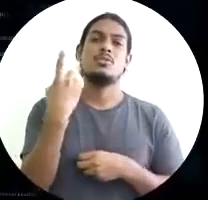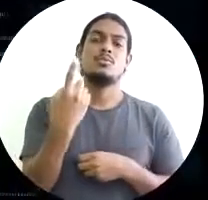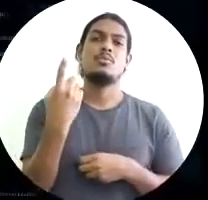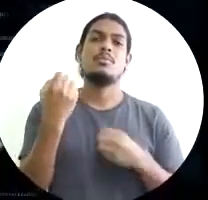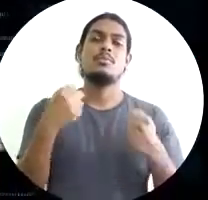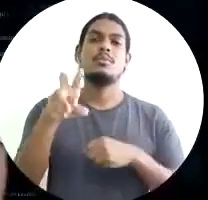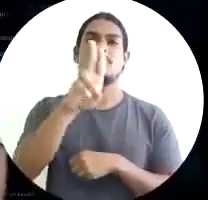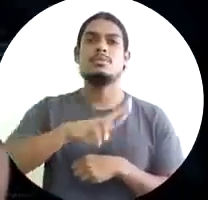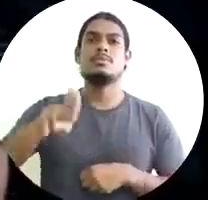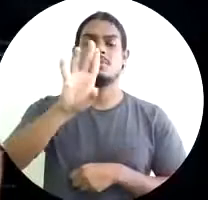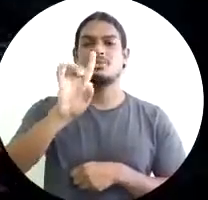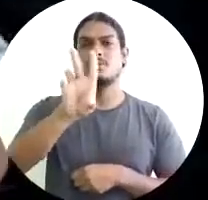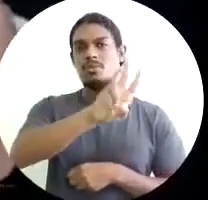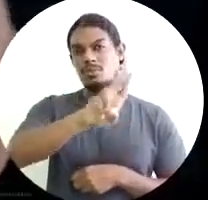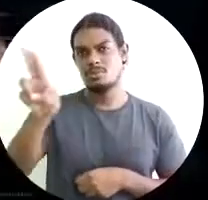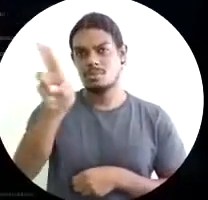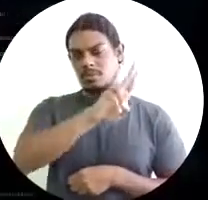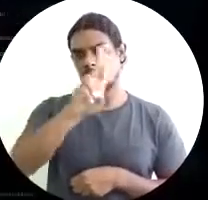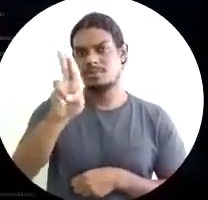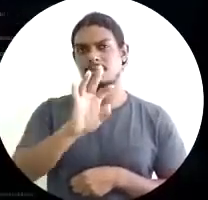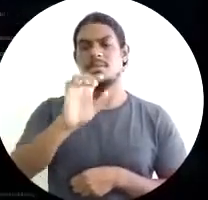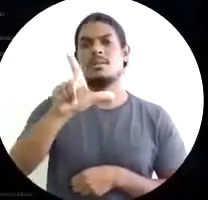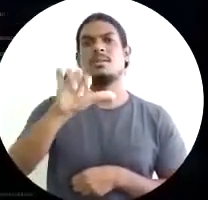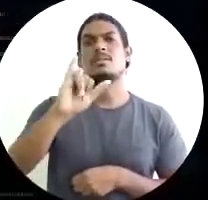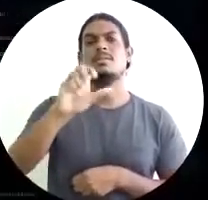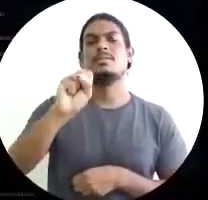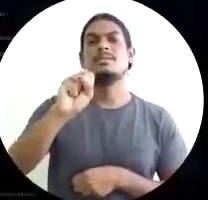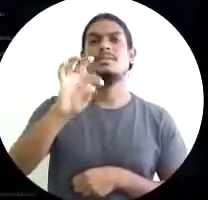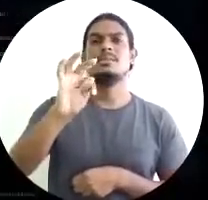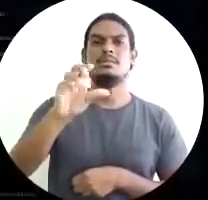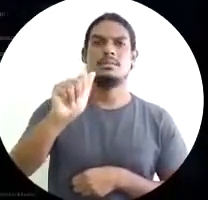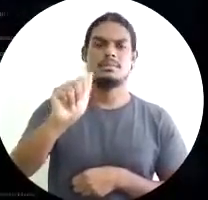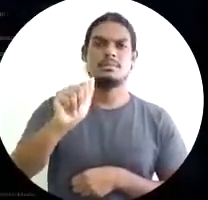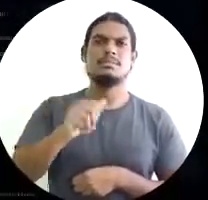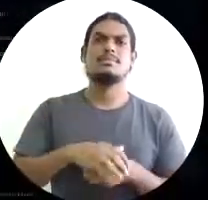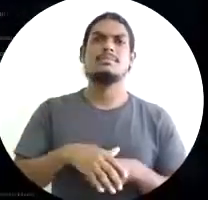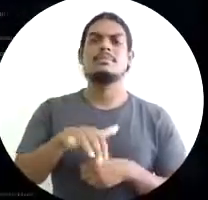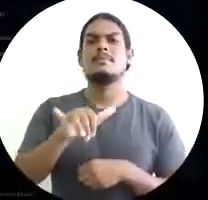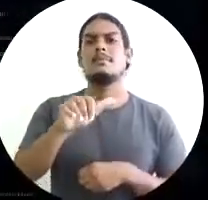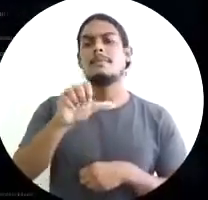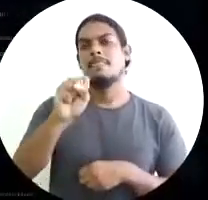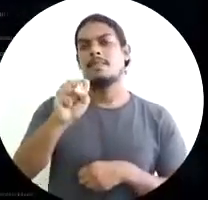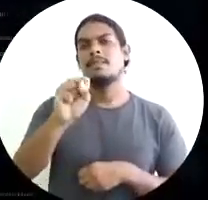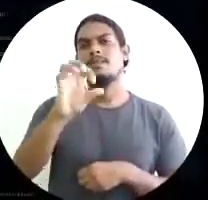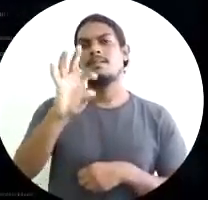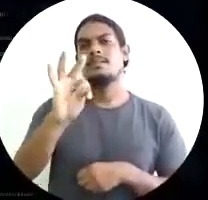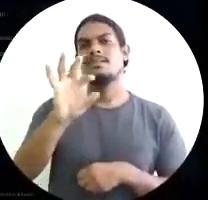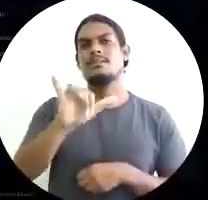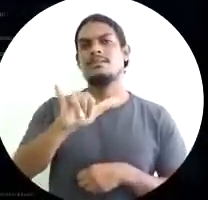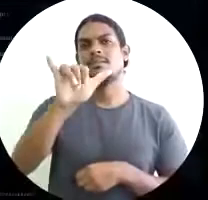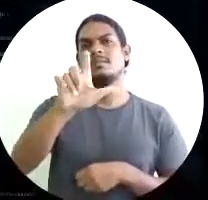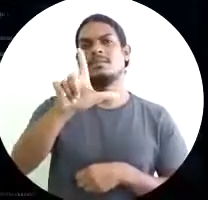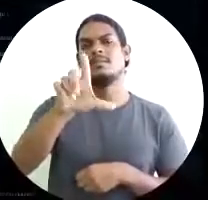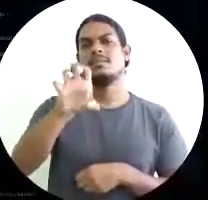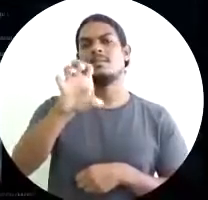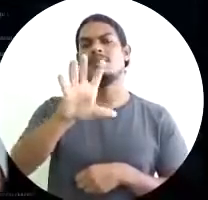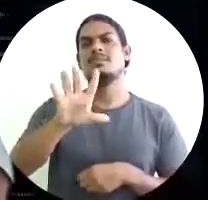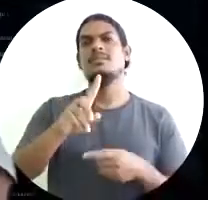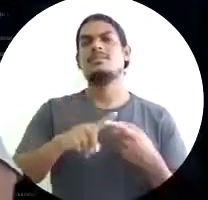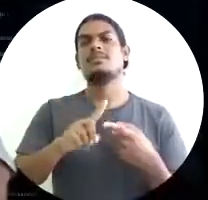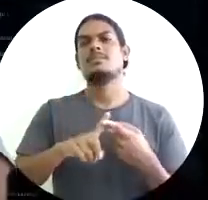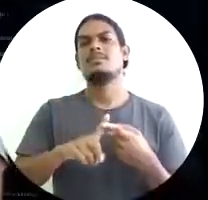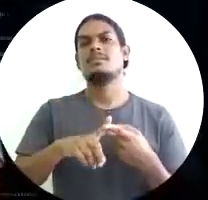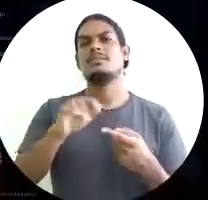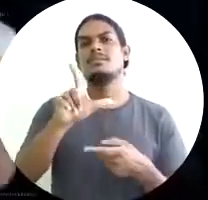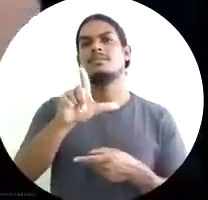pode usar o nome dela completo. List, style, image. Ou você pode usar somente list e